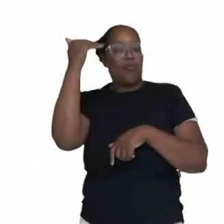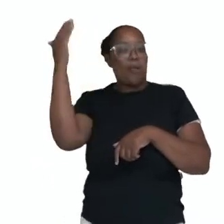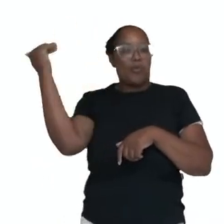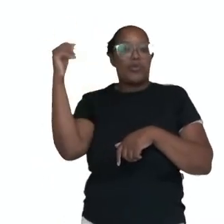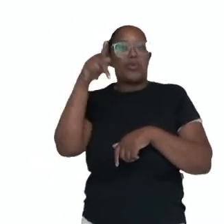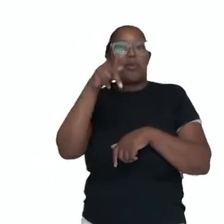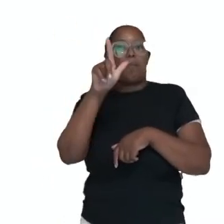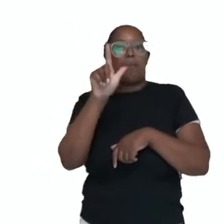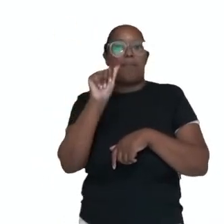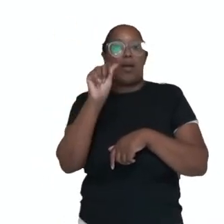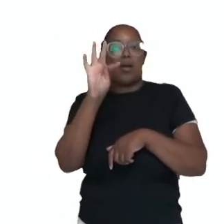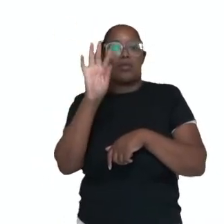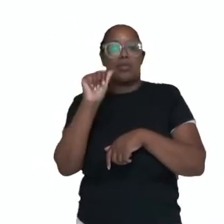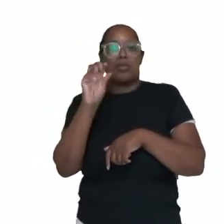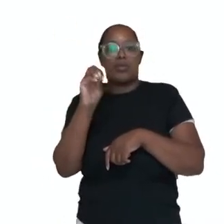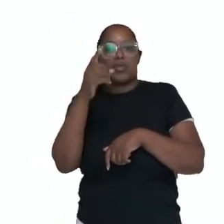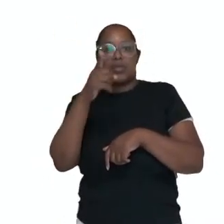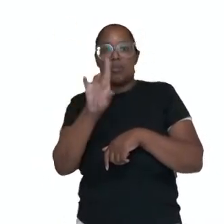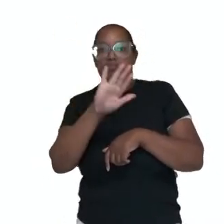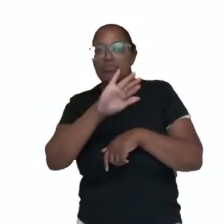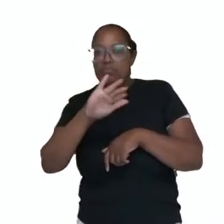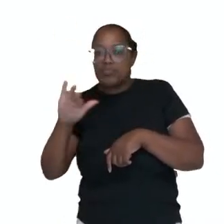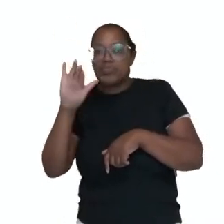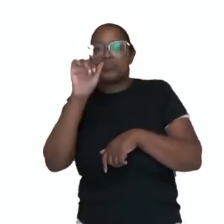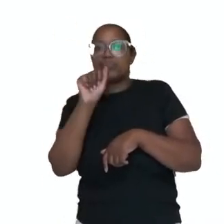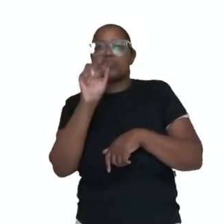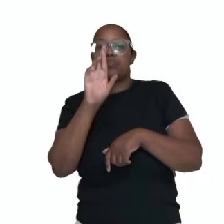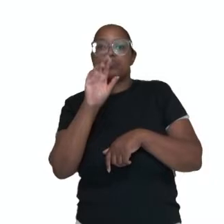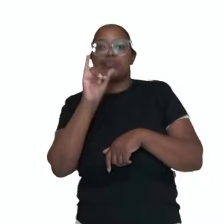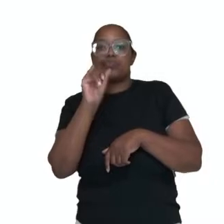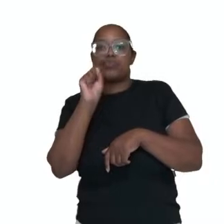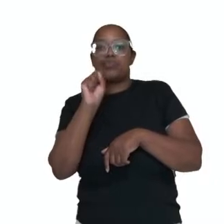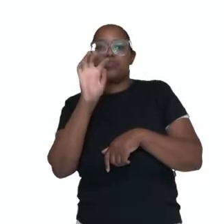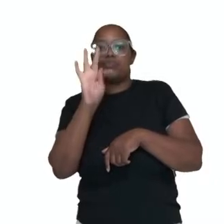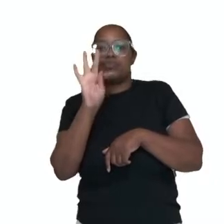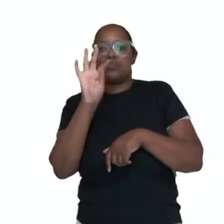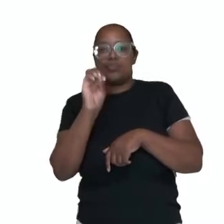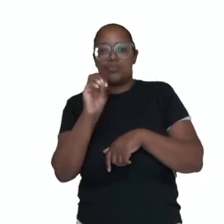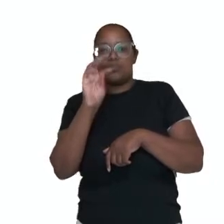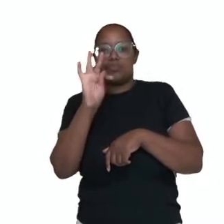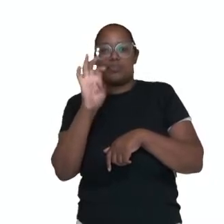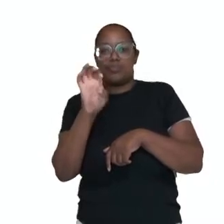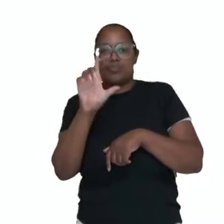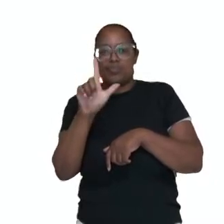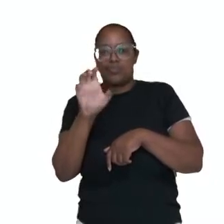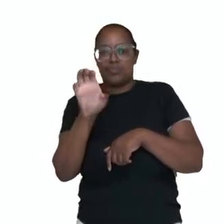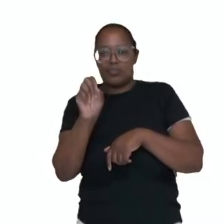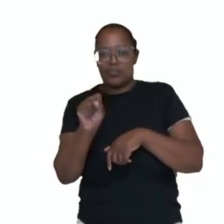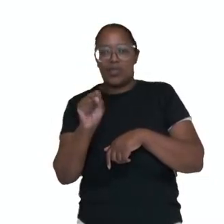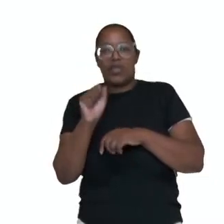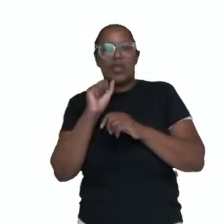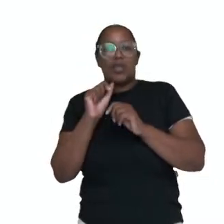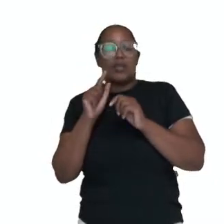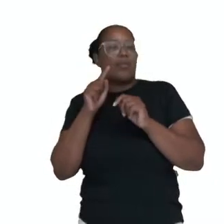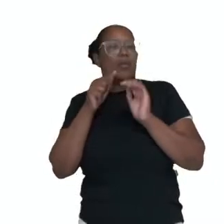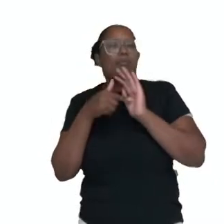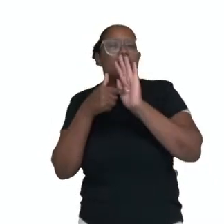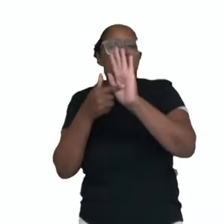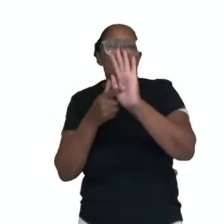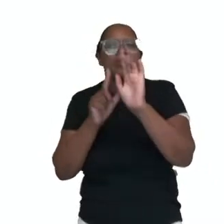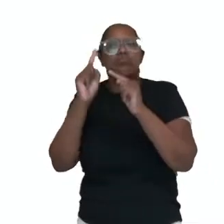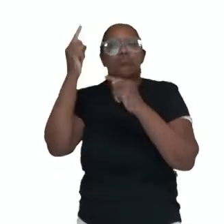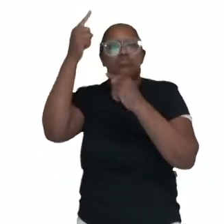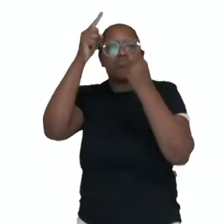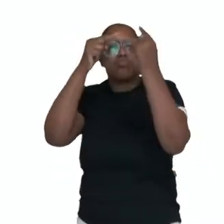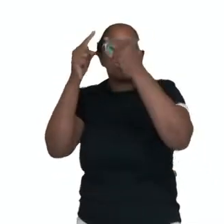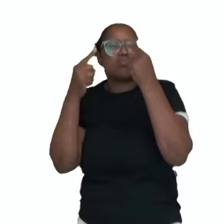O que distingue ele é que o Platão está apontando para cima, para o mundo das ideias, e o Aristóteles está apontando para baixo. Por isso que